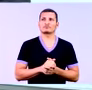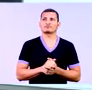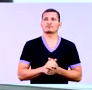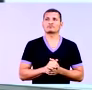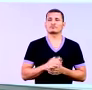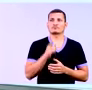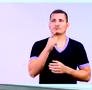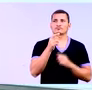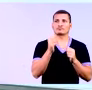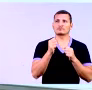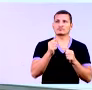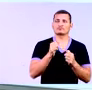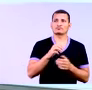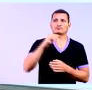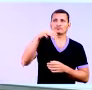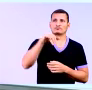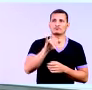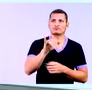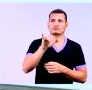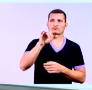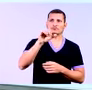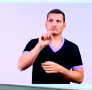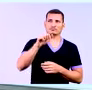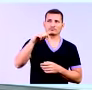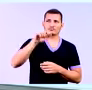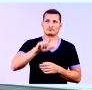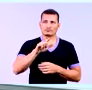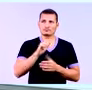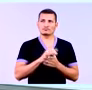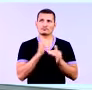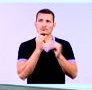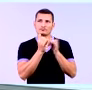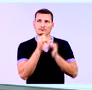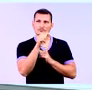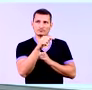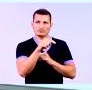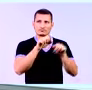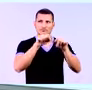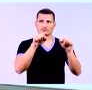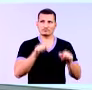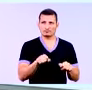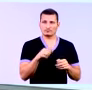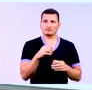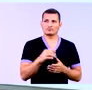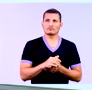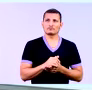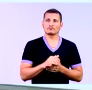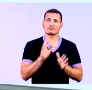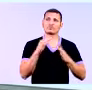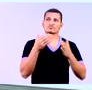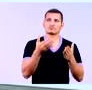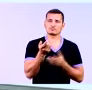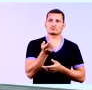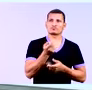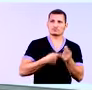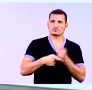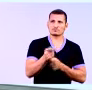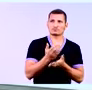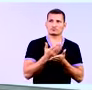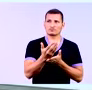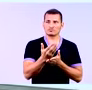Você pode aí no MySQL informar para o sistema agenciador quando uma transação começará.